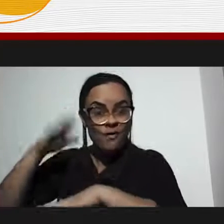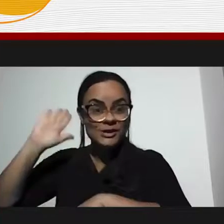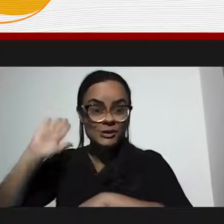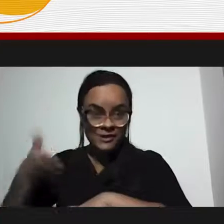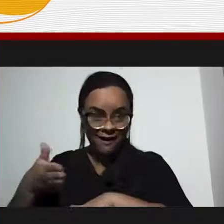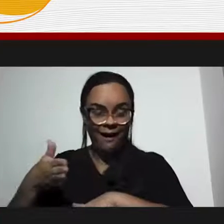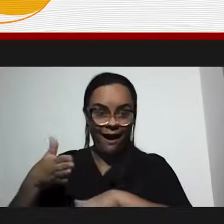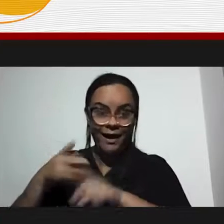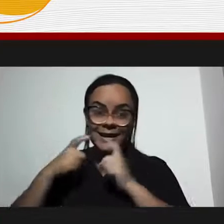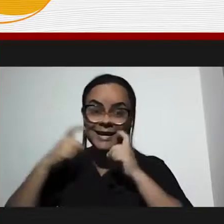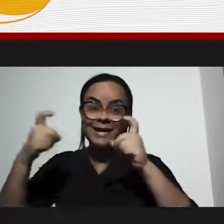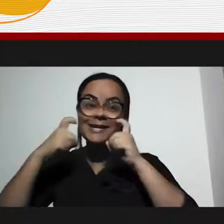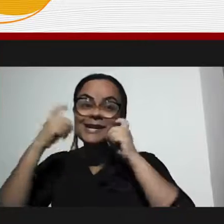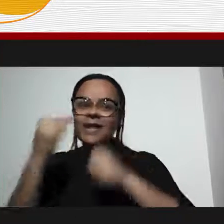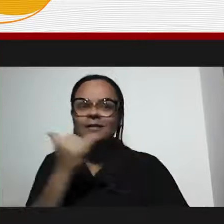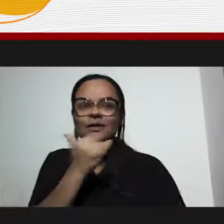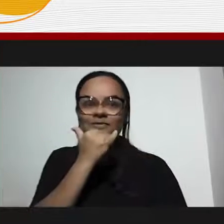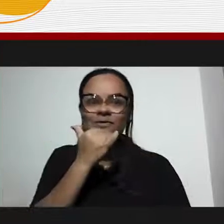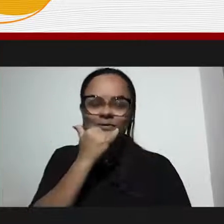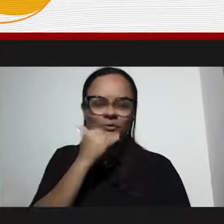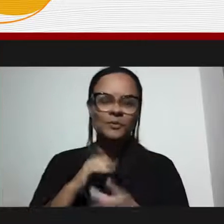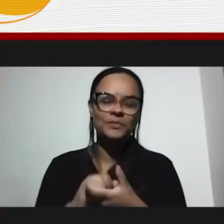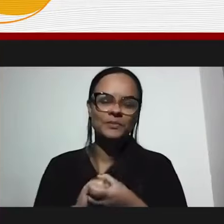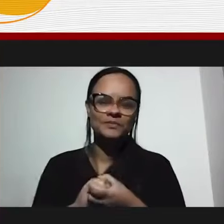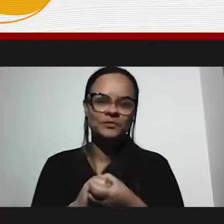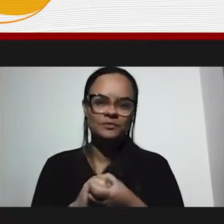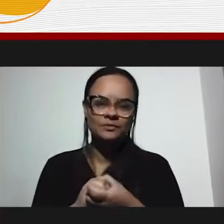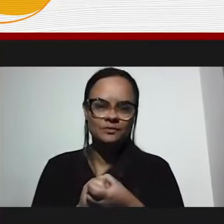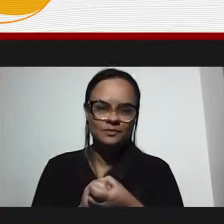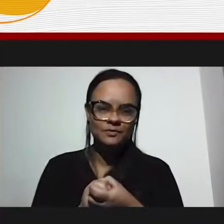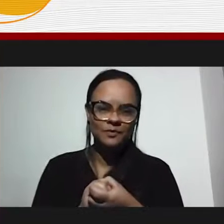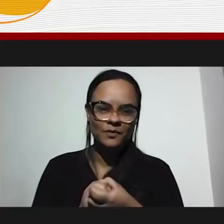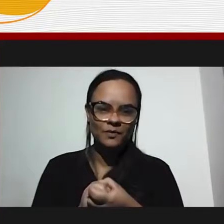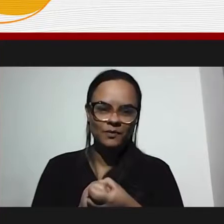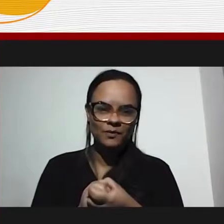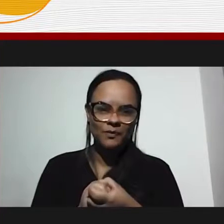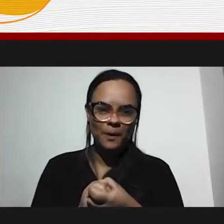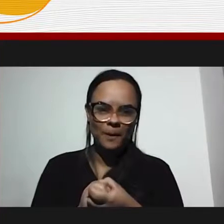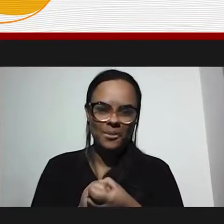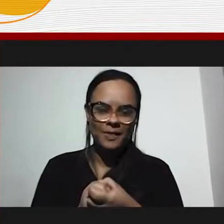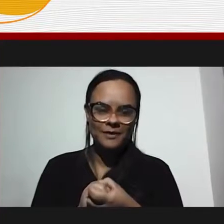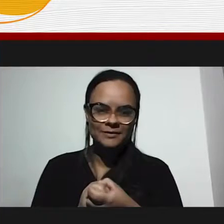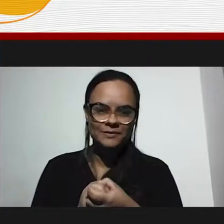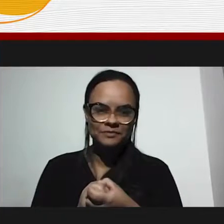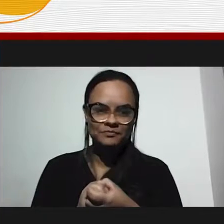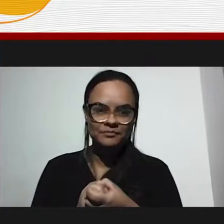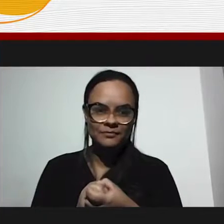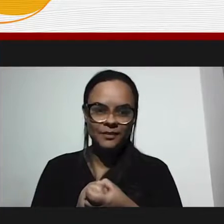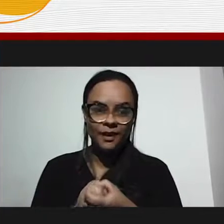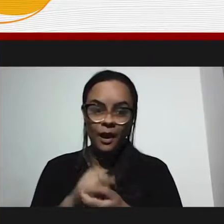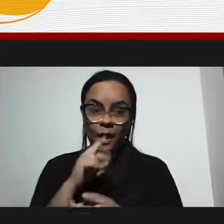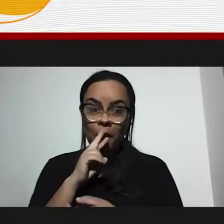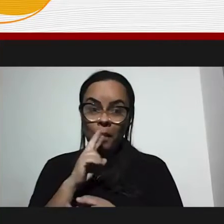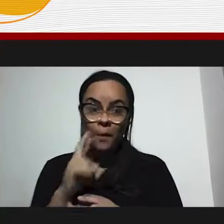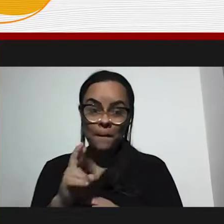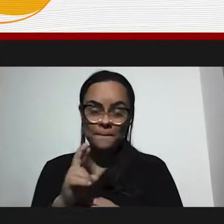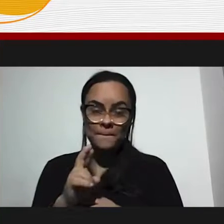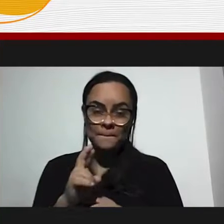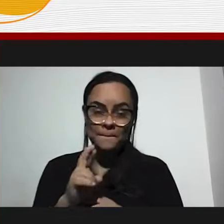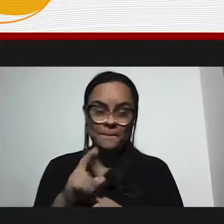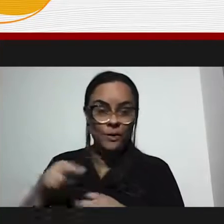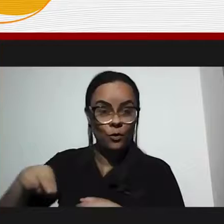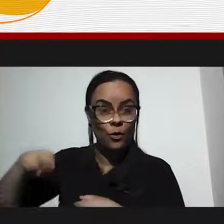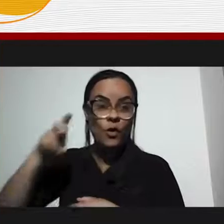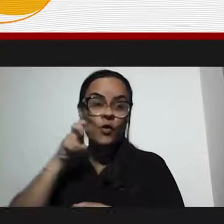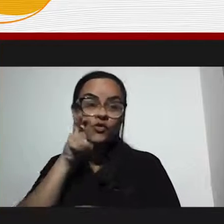do jogo que eles estão assistindo. Mas, dentro disso, e respondendo a tua pergunta, André, sou lá de Natal,